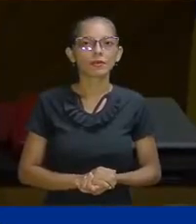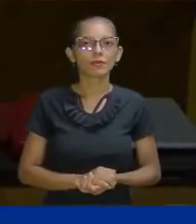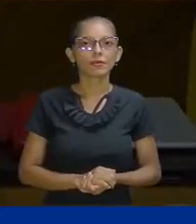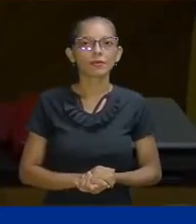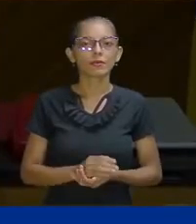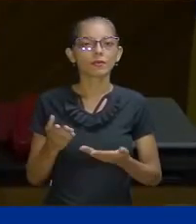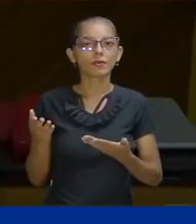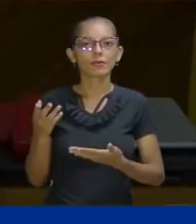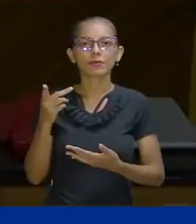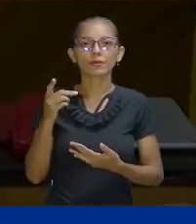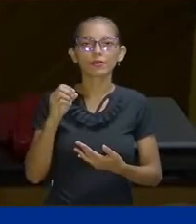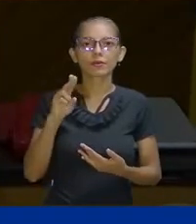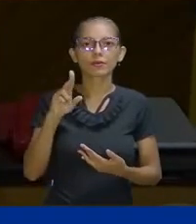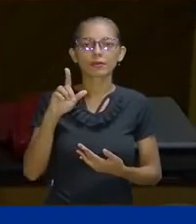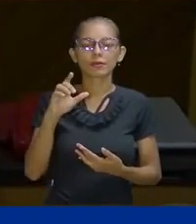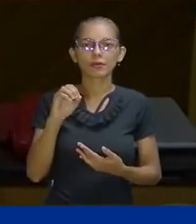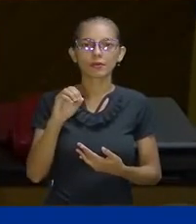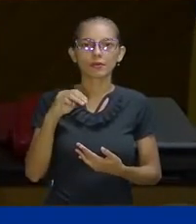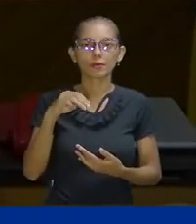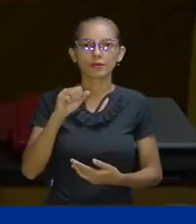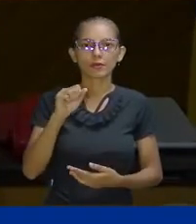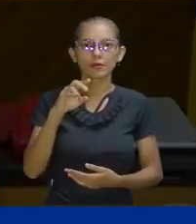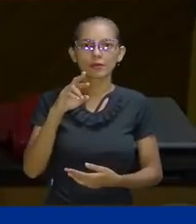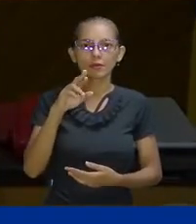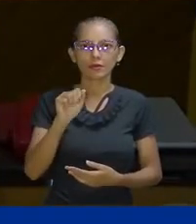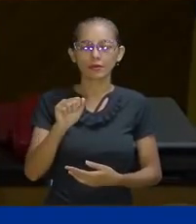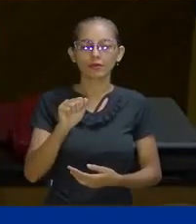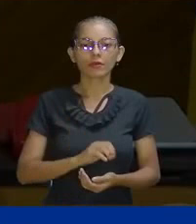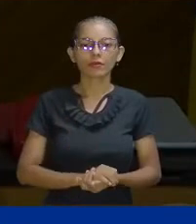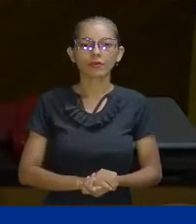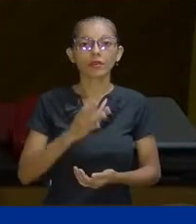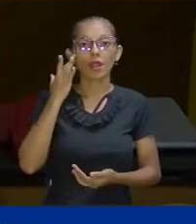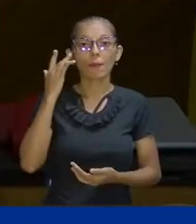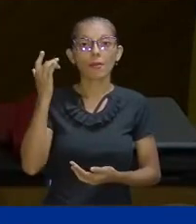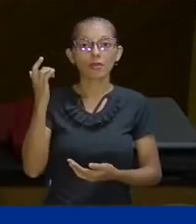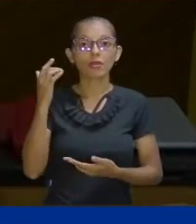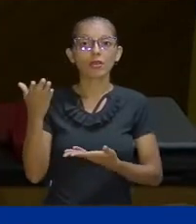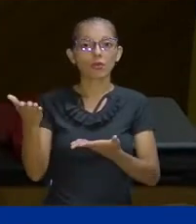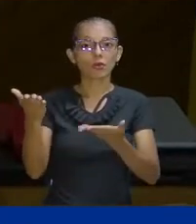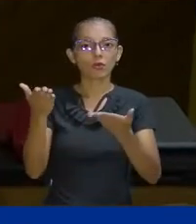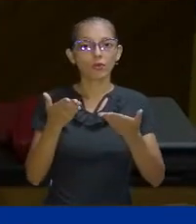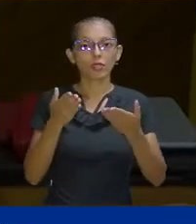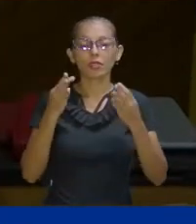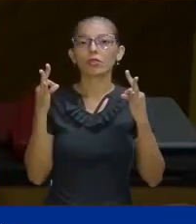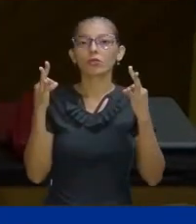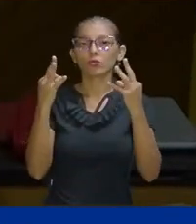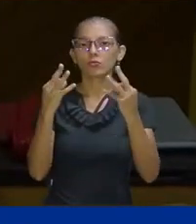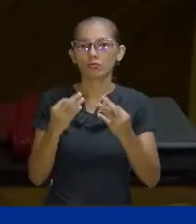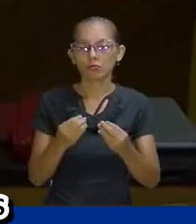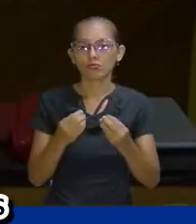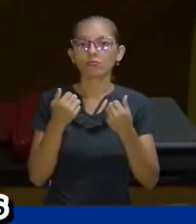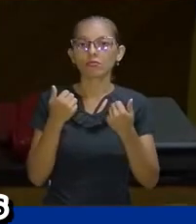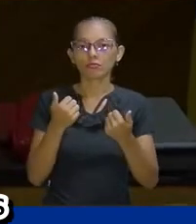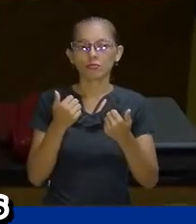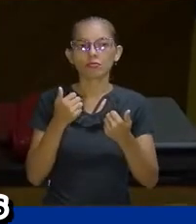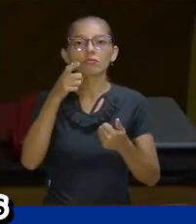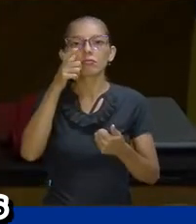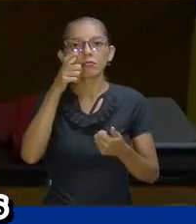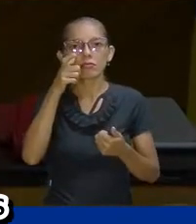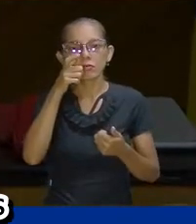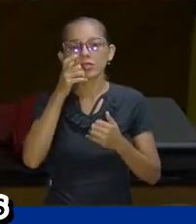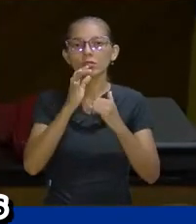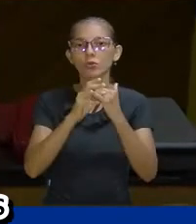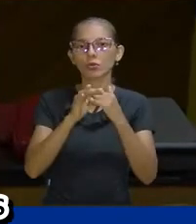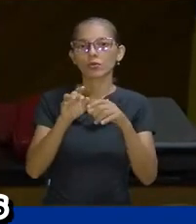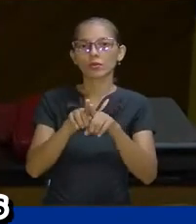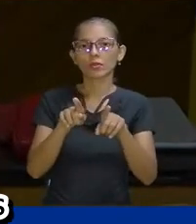bem, doutor Paulo? Amanhã temos um convite, né, doutor Paulo? Estão todos convidados, inclusive os nossos internautas. Doutor Paulo, faça o convite